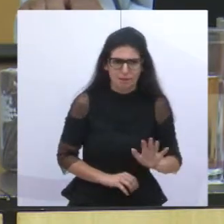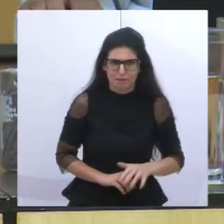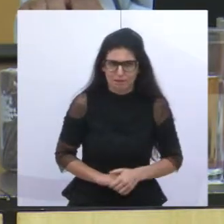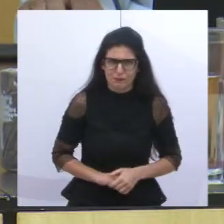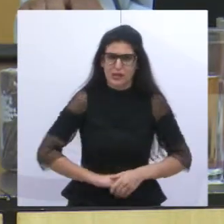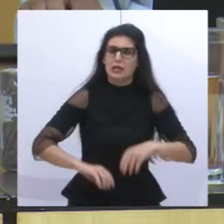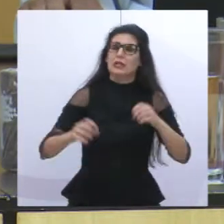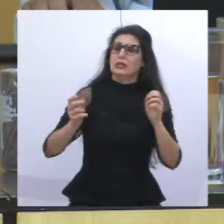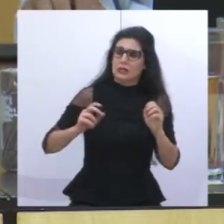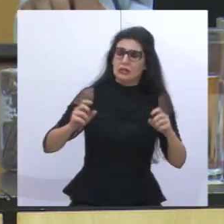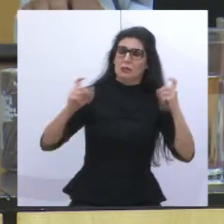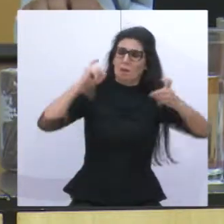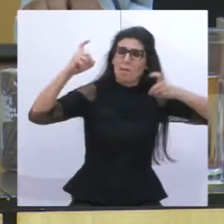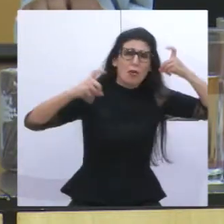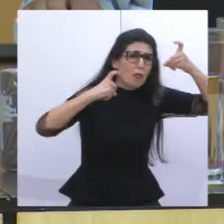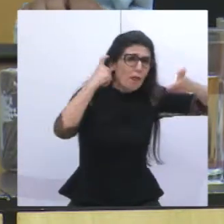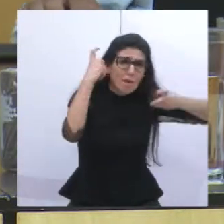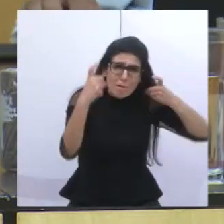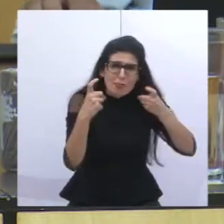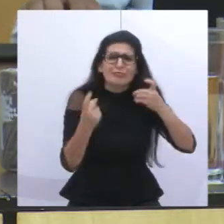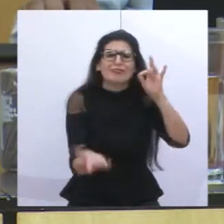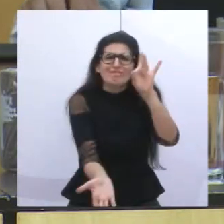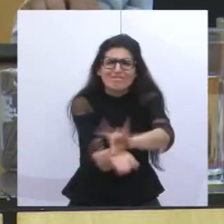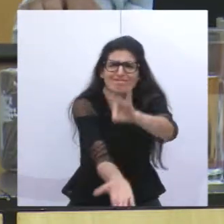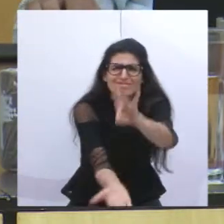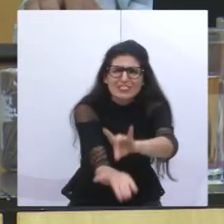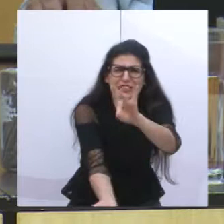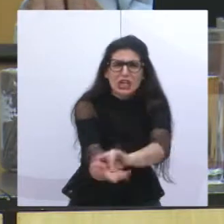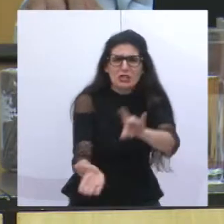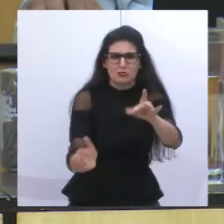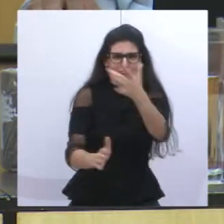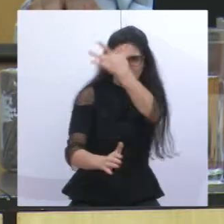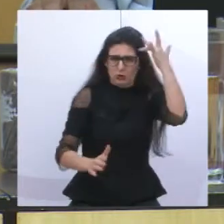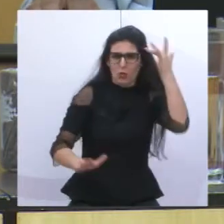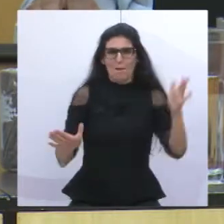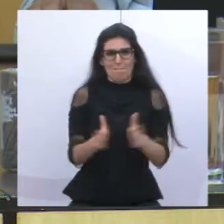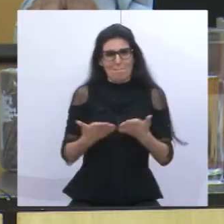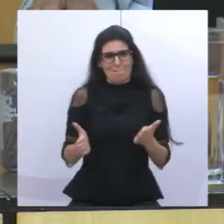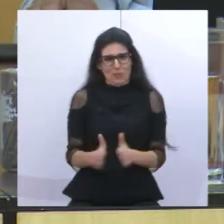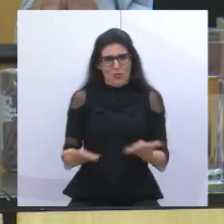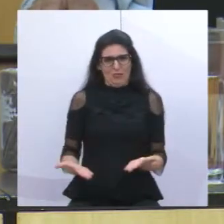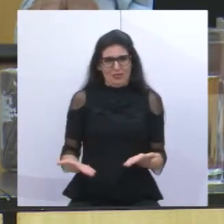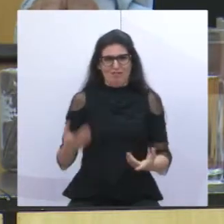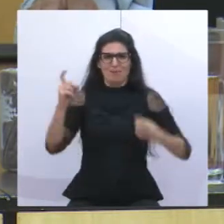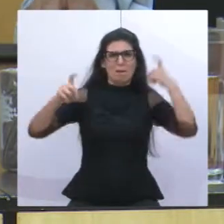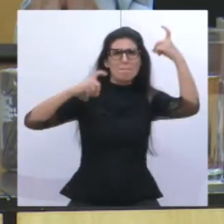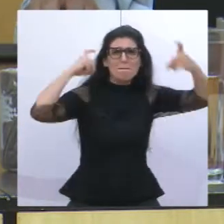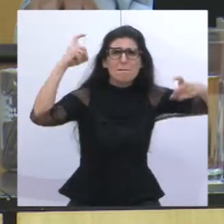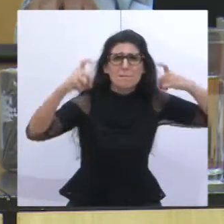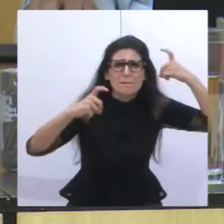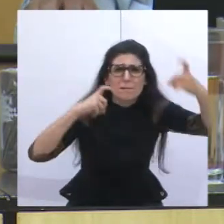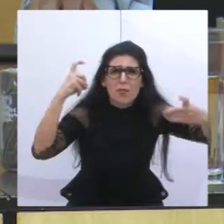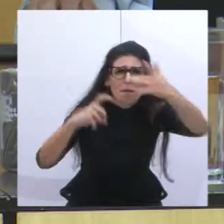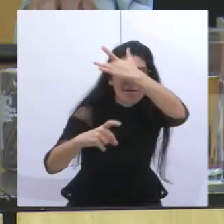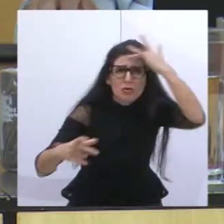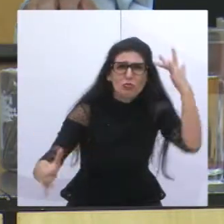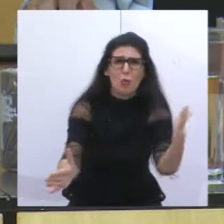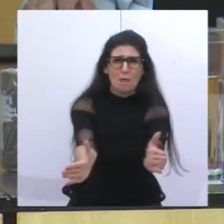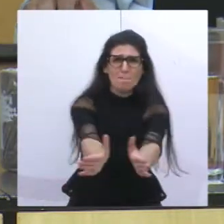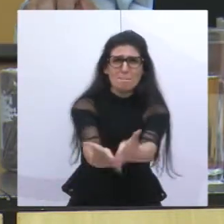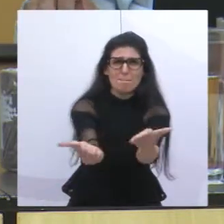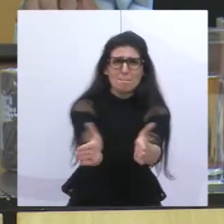eu me preocupo mesmo, do fundo do meu coração, com os mais necessitados, tá? Com os mais necessitados. É por eles que eu tenho